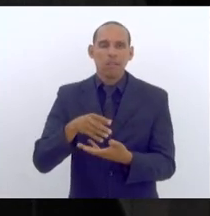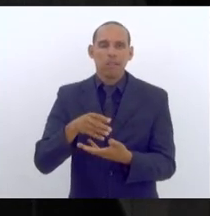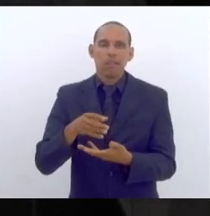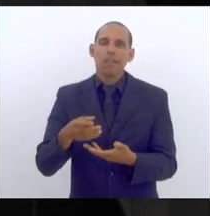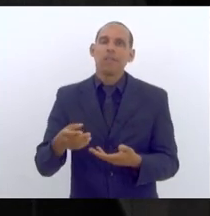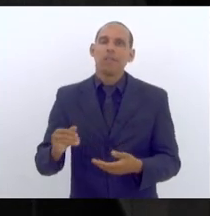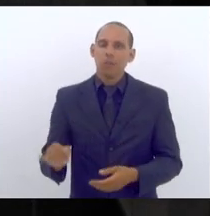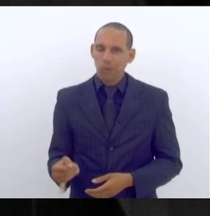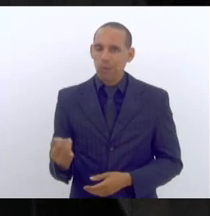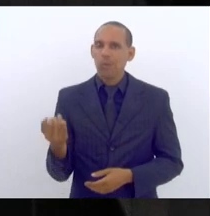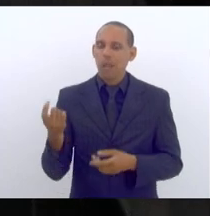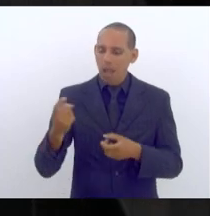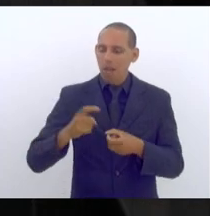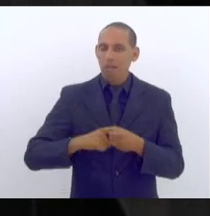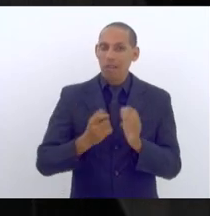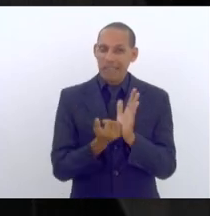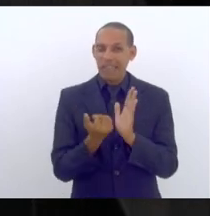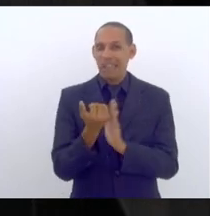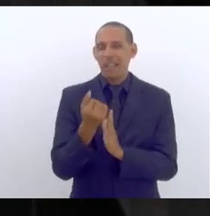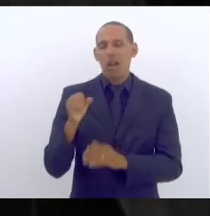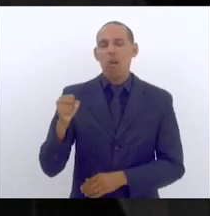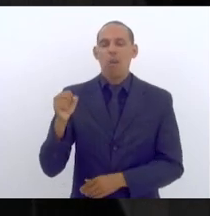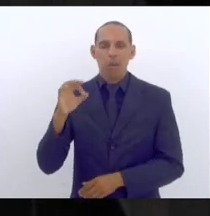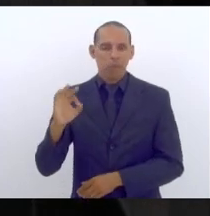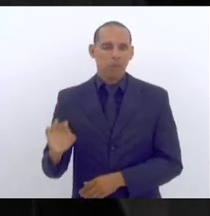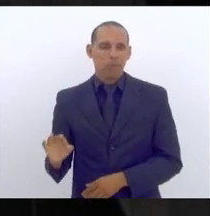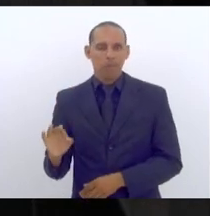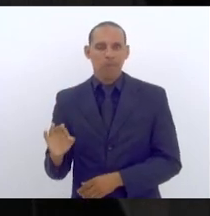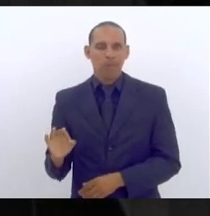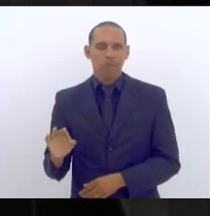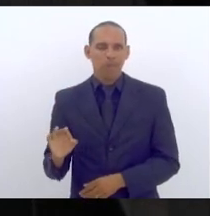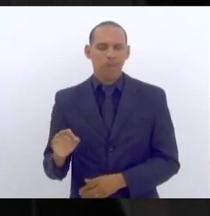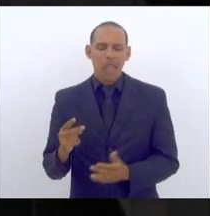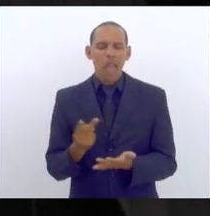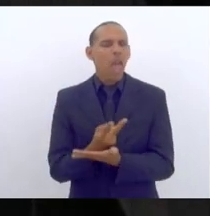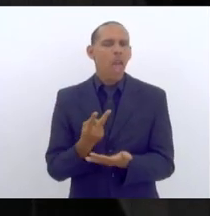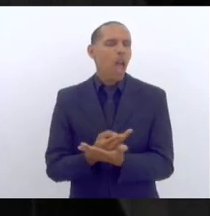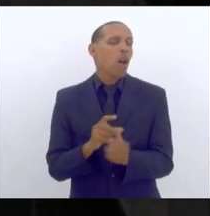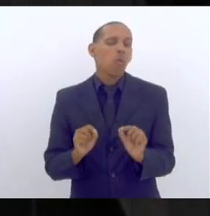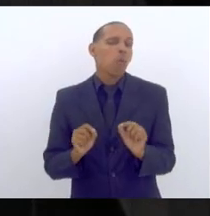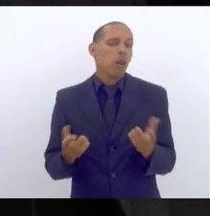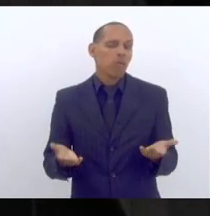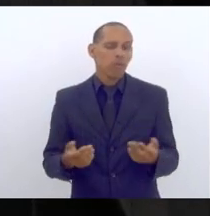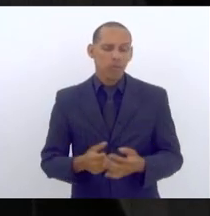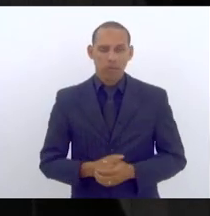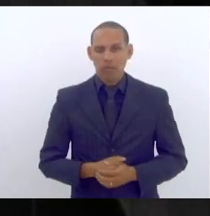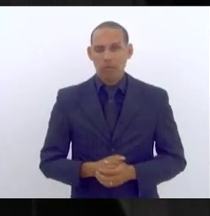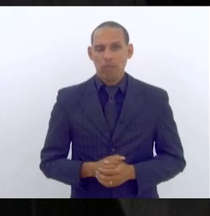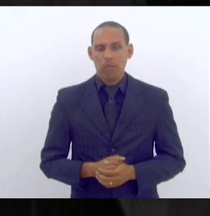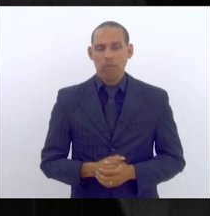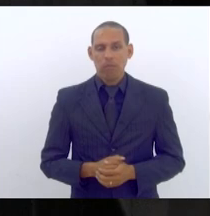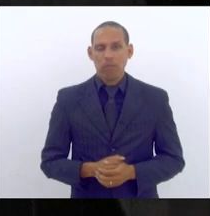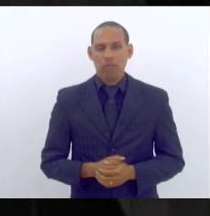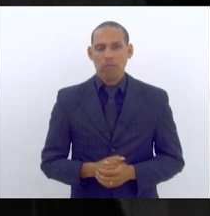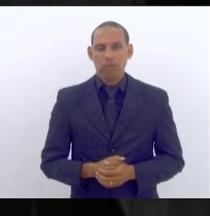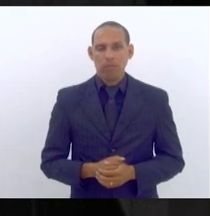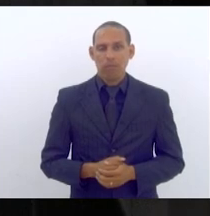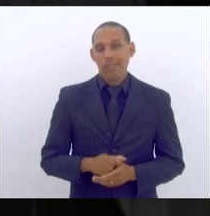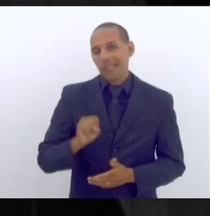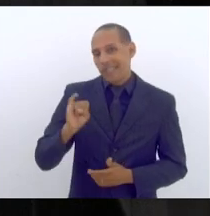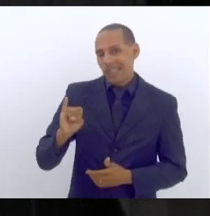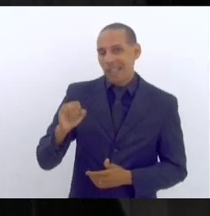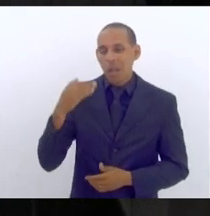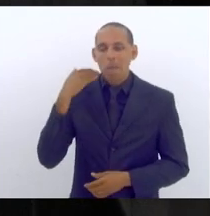uma taxa de juro Real de oito por O que que tá errado então é seu Banco